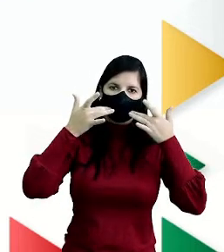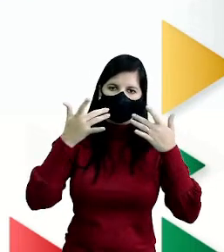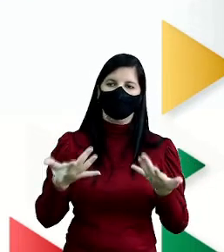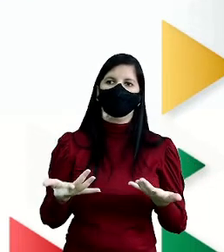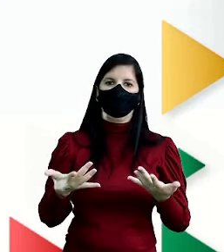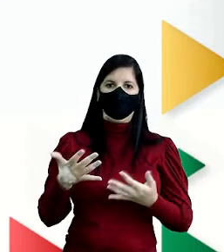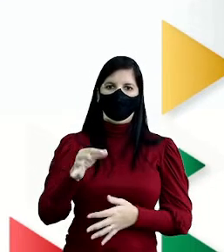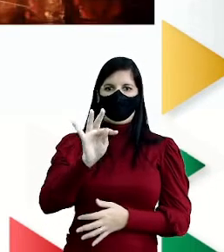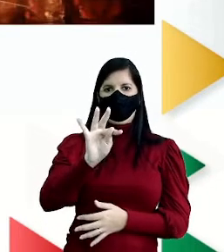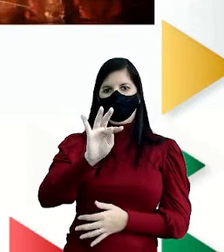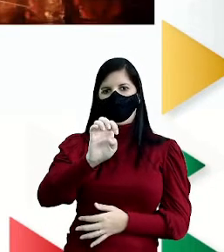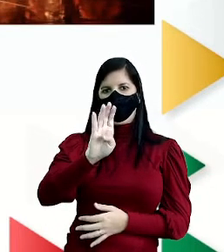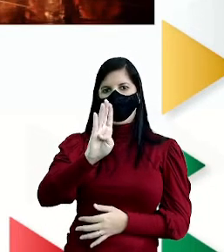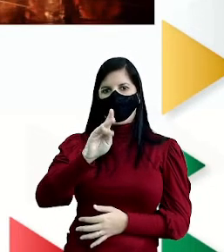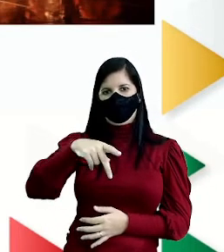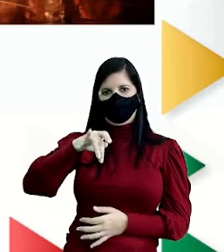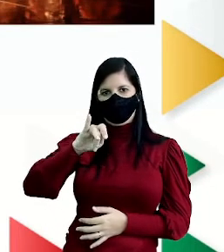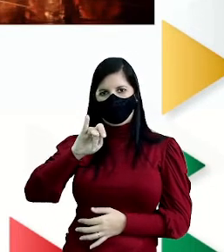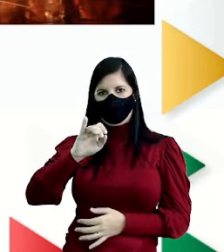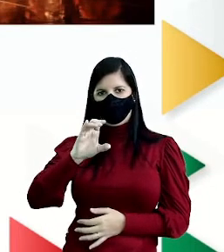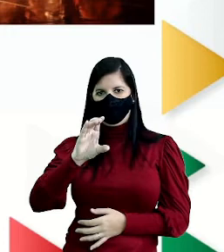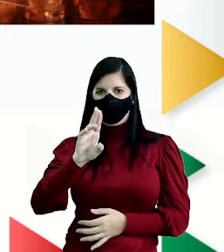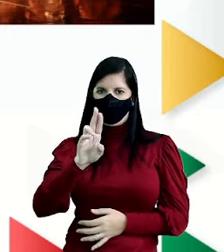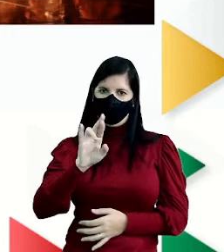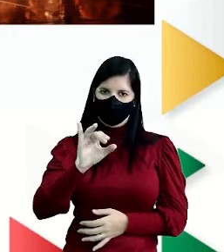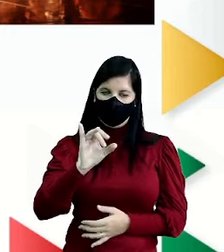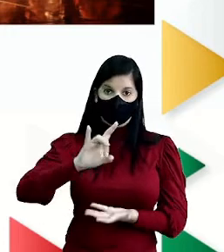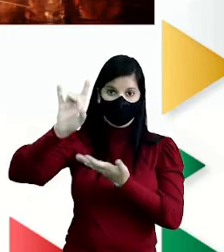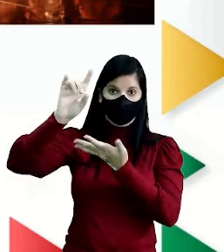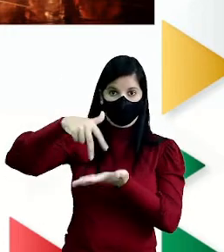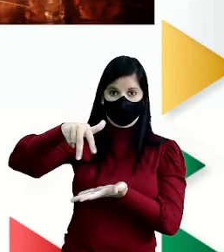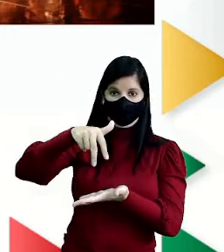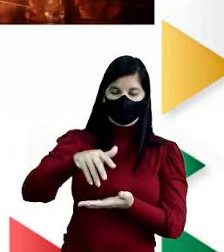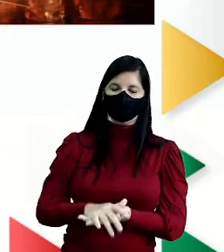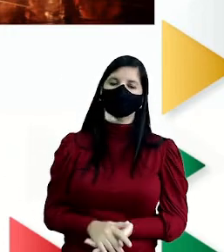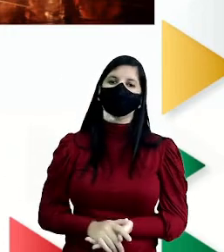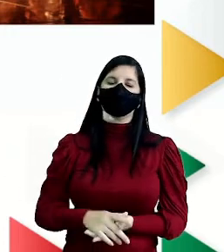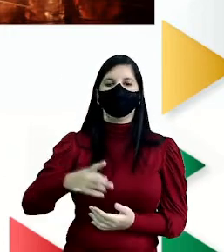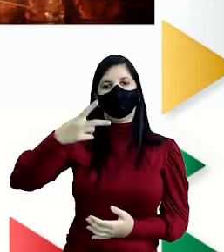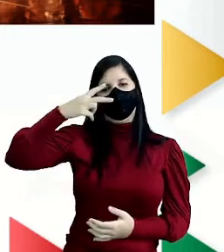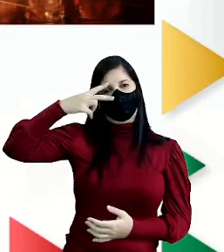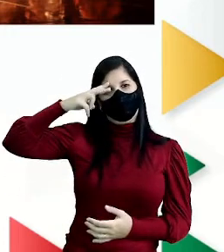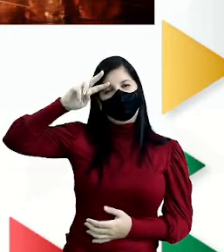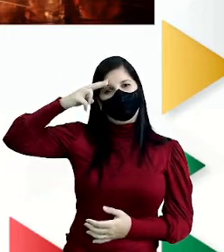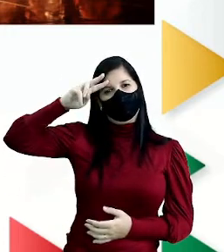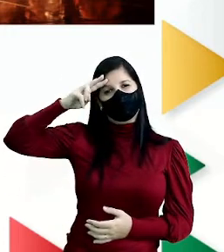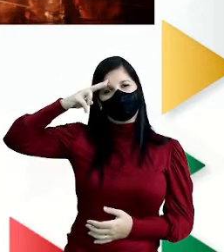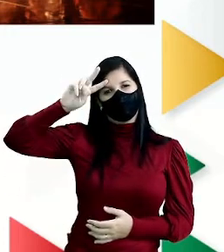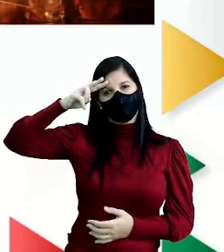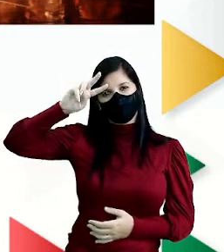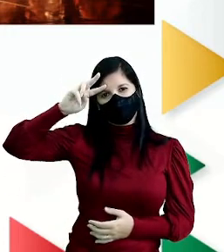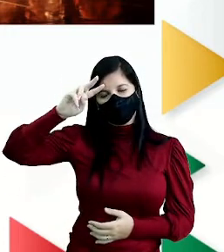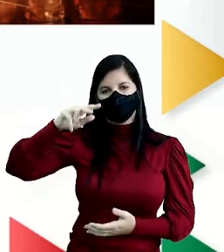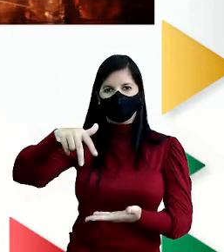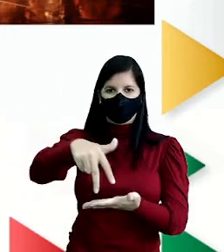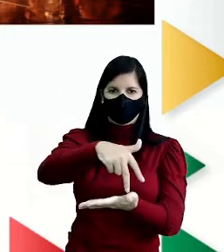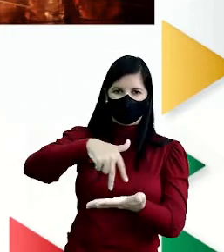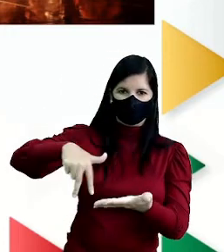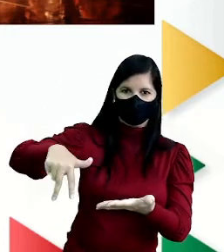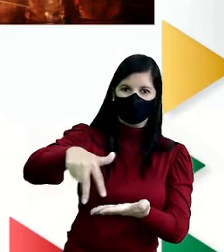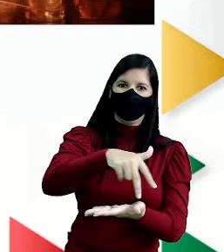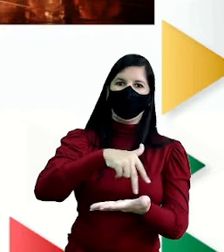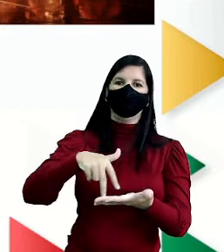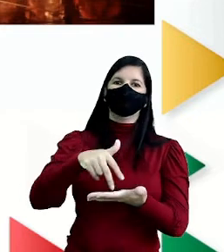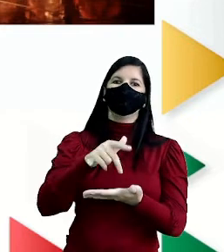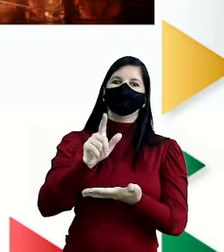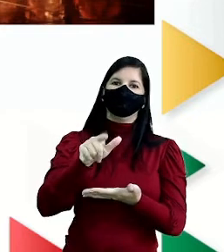que é a deusa da dança. No México, uma dança bastante conhecida no país é a dança del venado, né, que seria